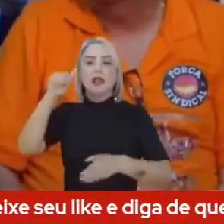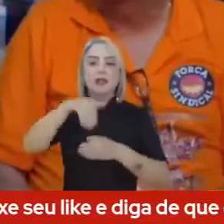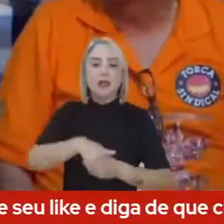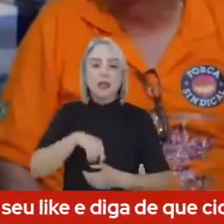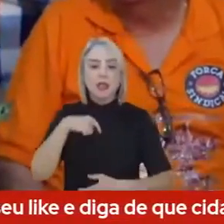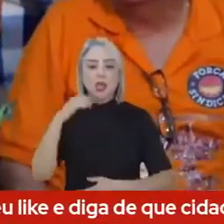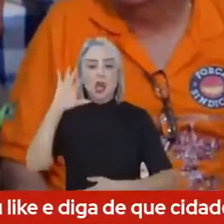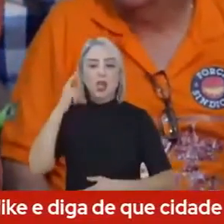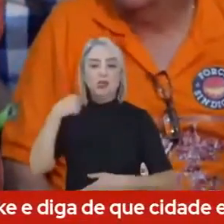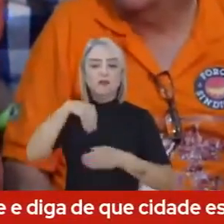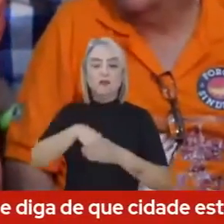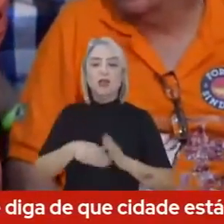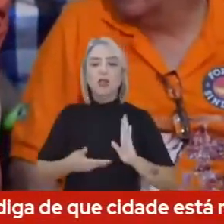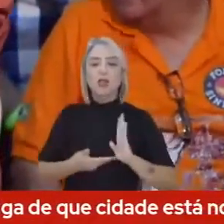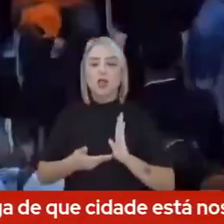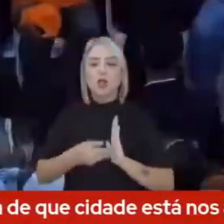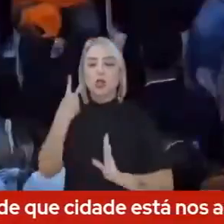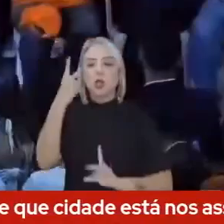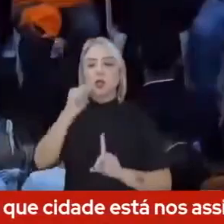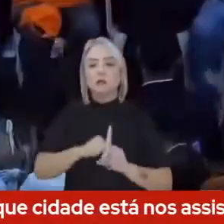da Câmara em 2 meses.